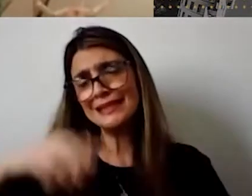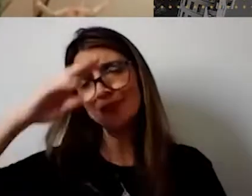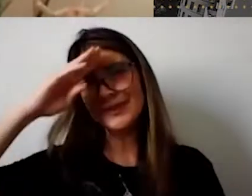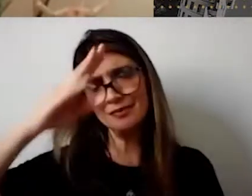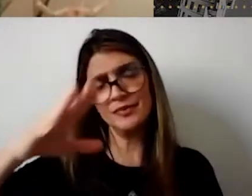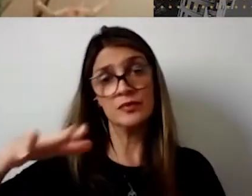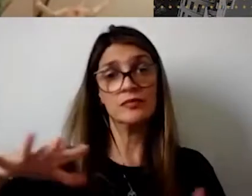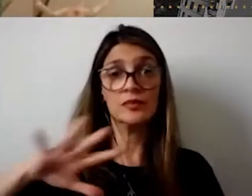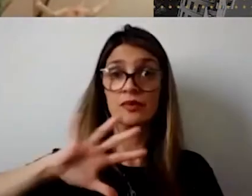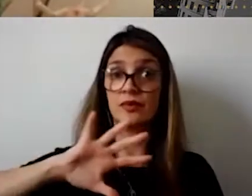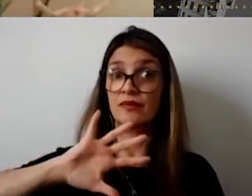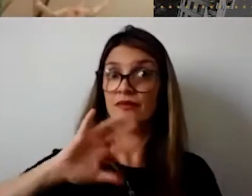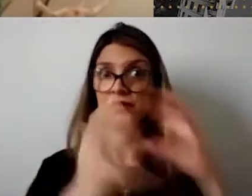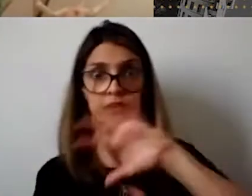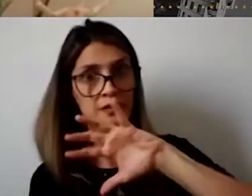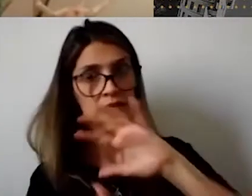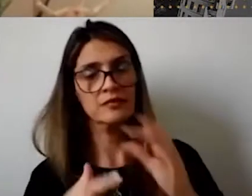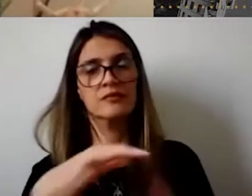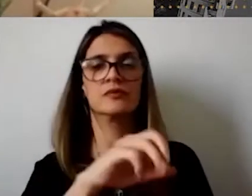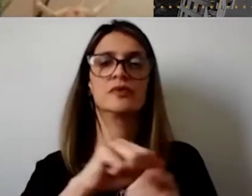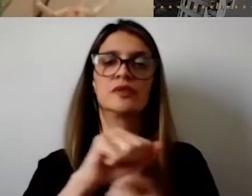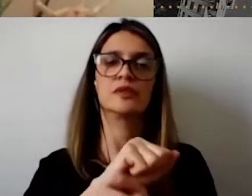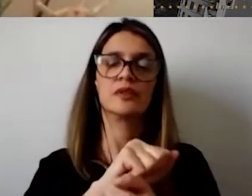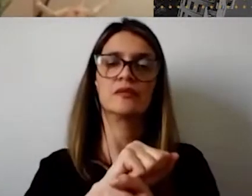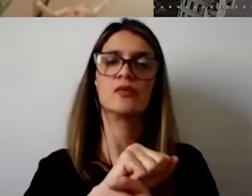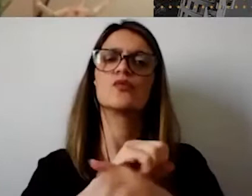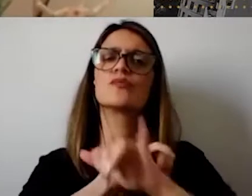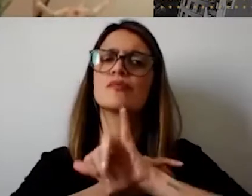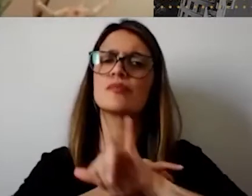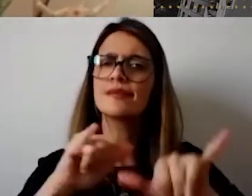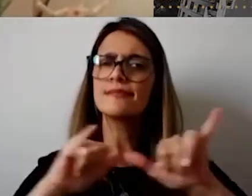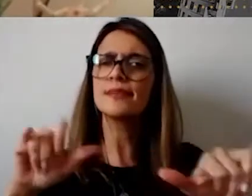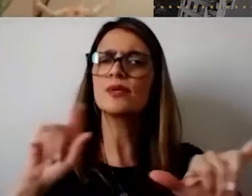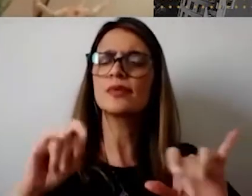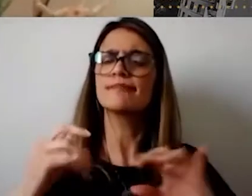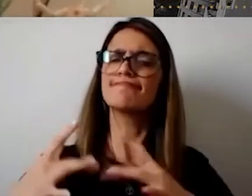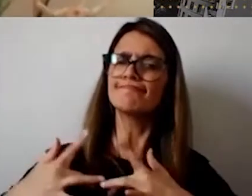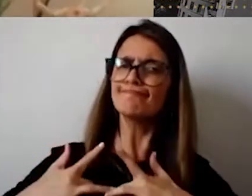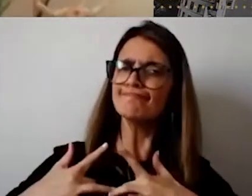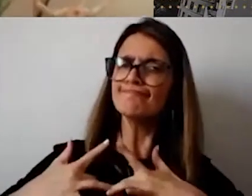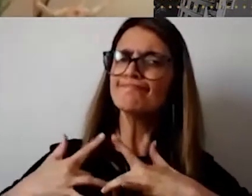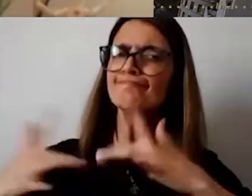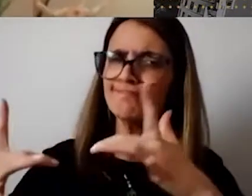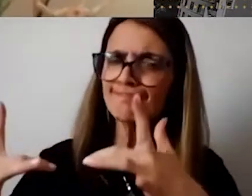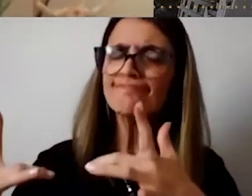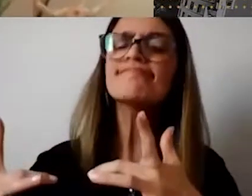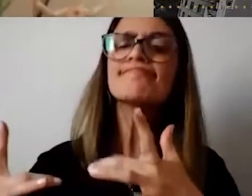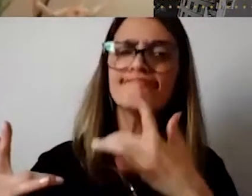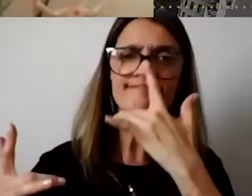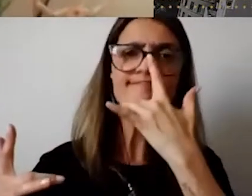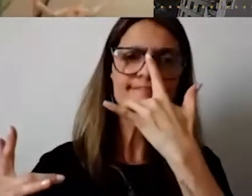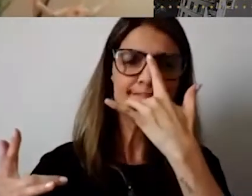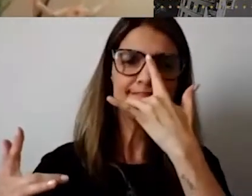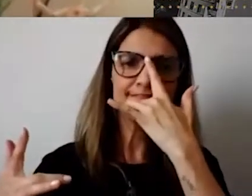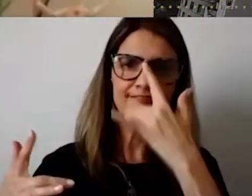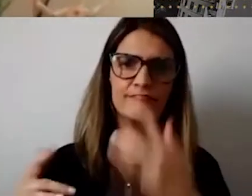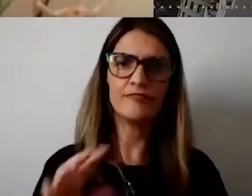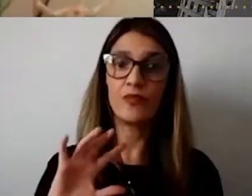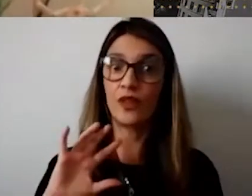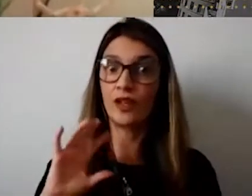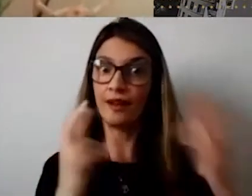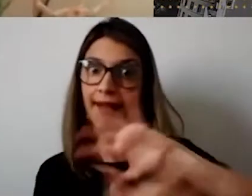Sustentável. Essa campanha é a campanha solidária, campanha Virada